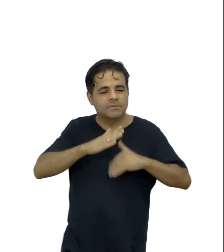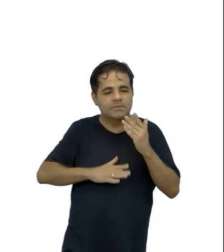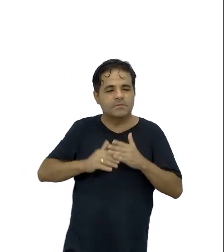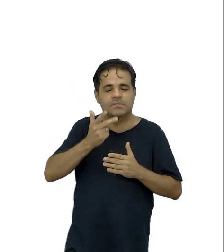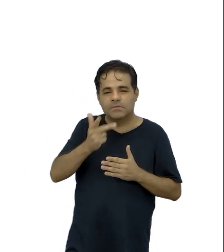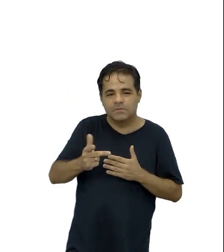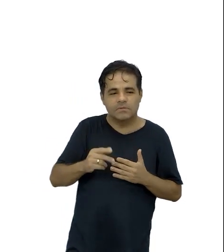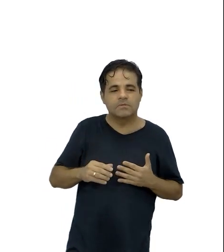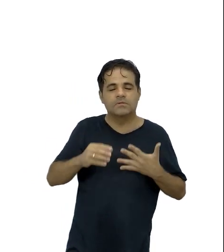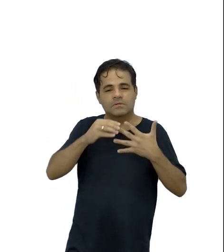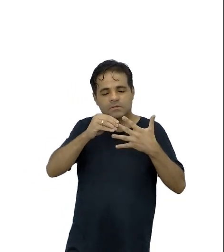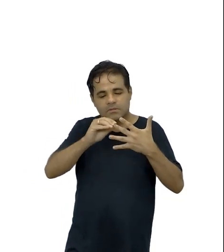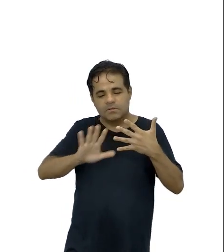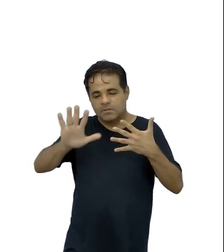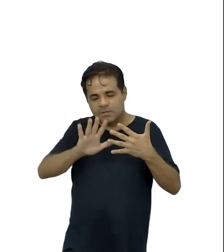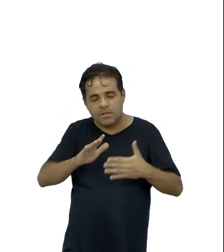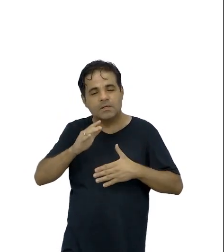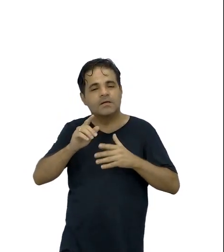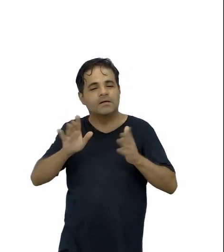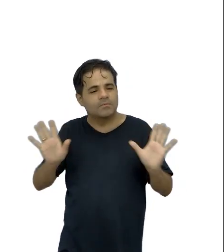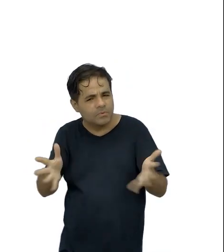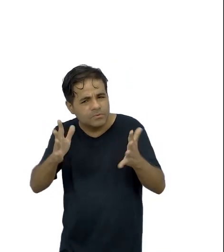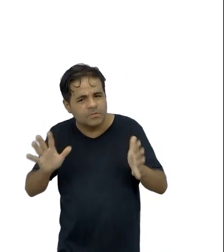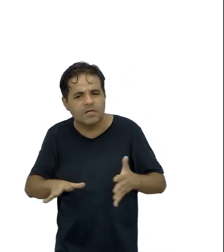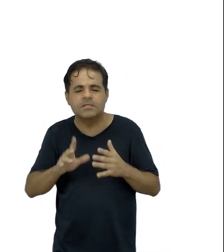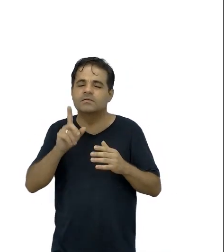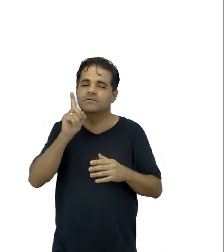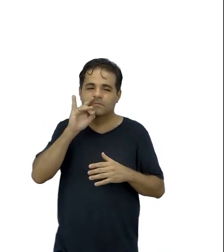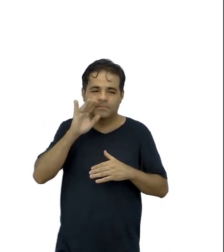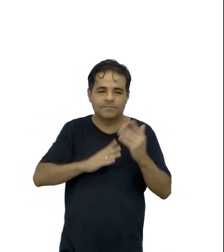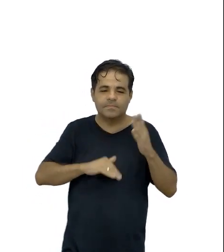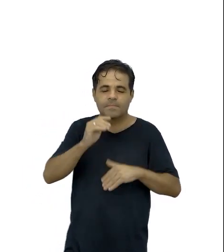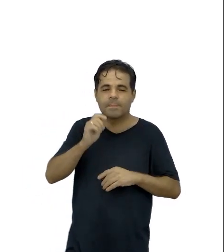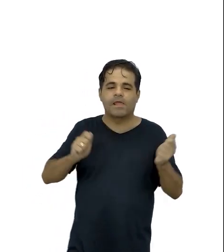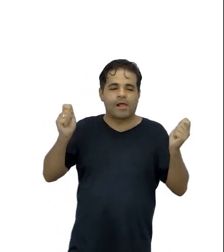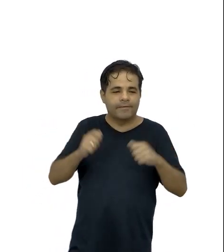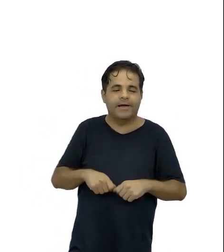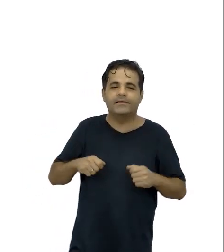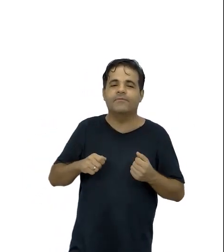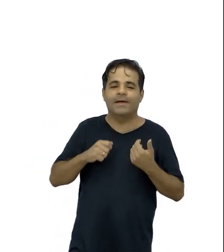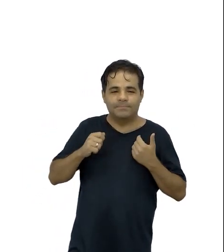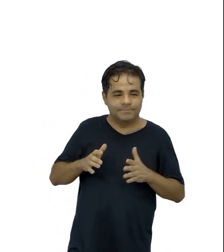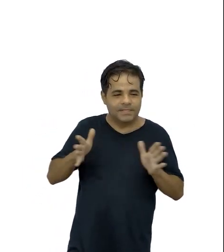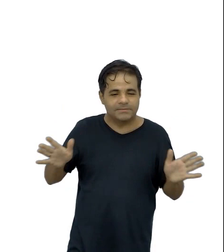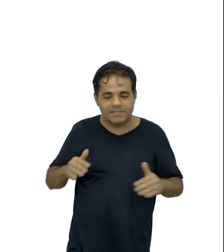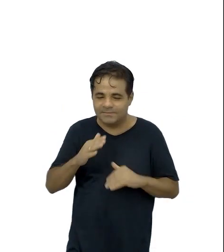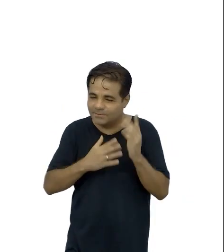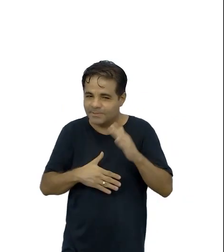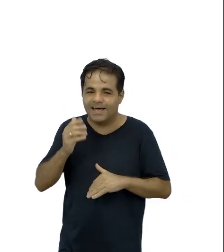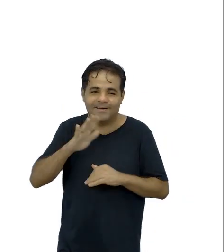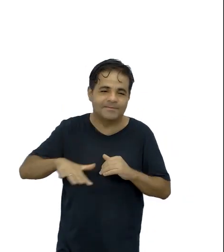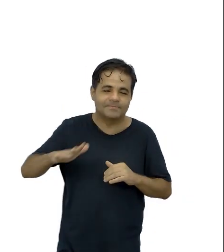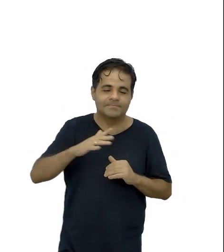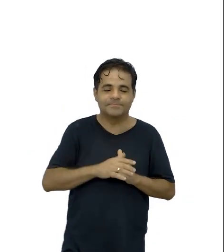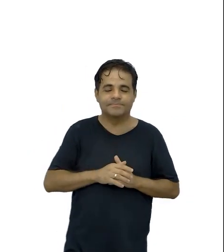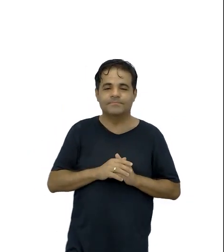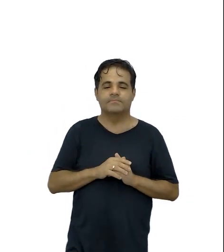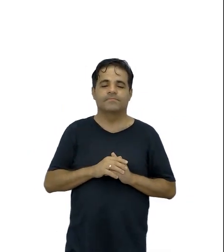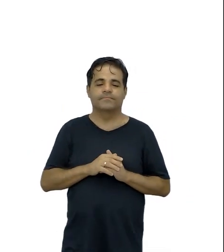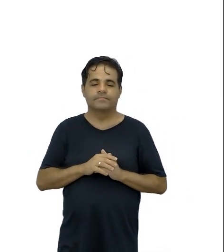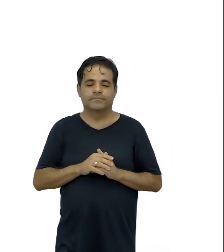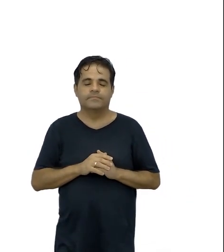prática, bem como a motivação geradora que dará a eles o interesse relacionado à leitura.